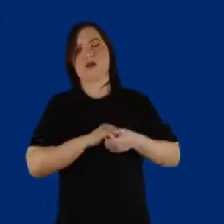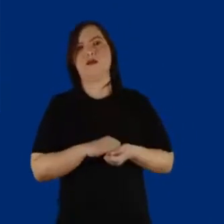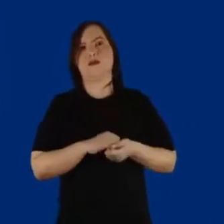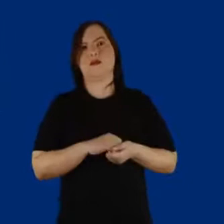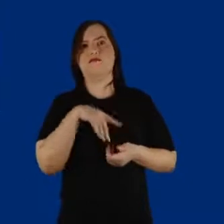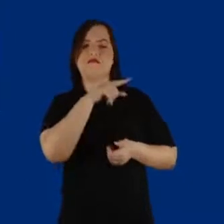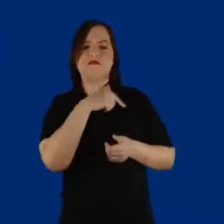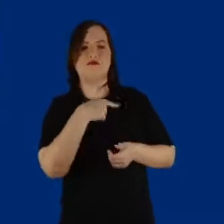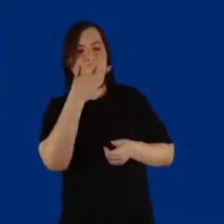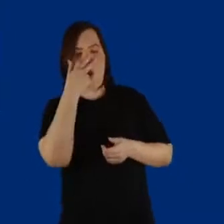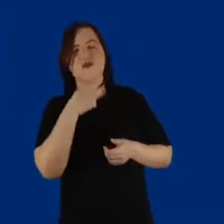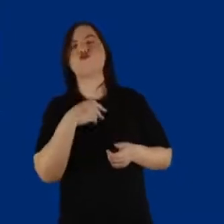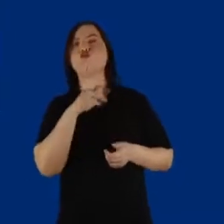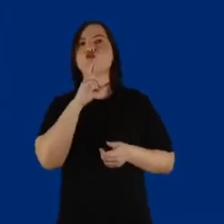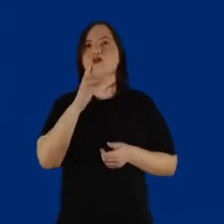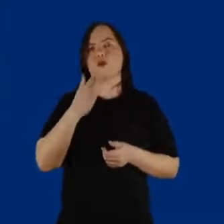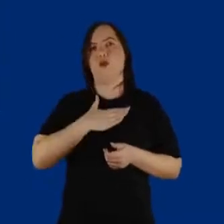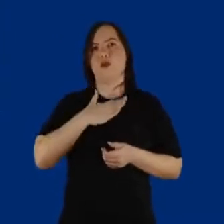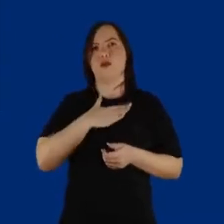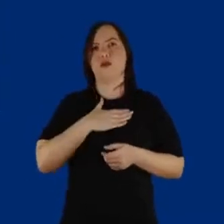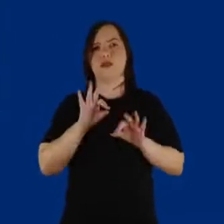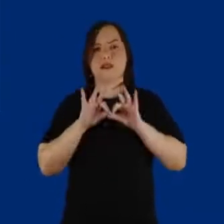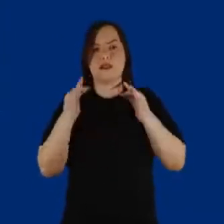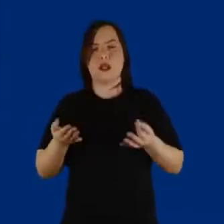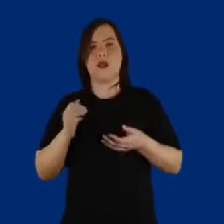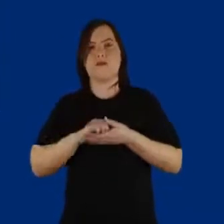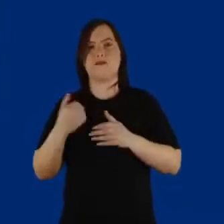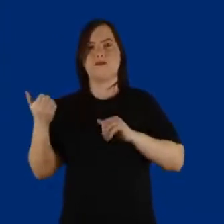Essa seria a minha resposta.